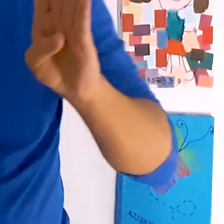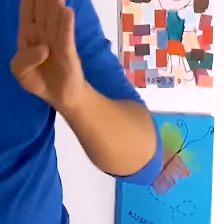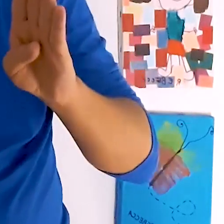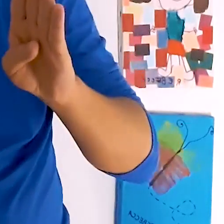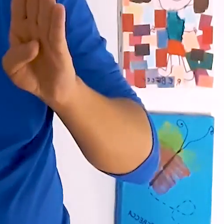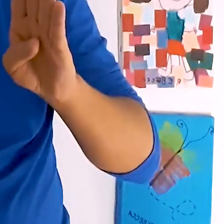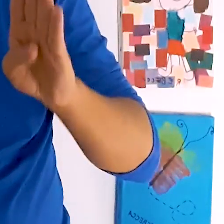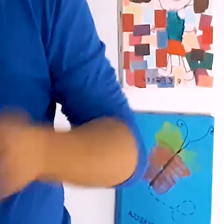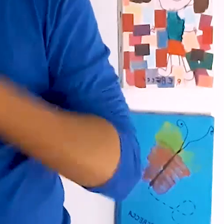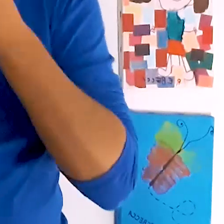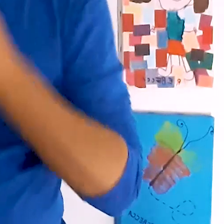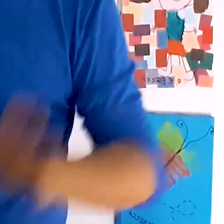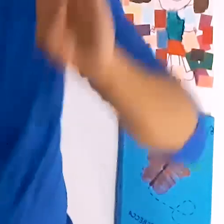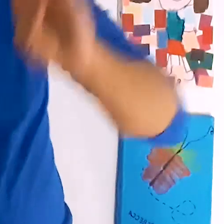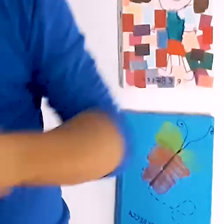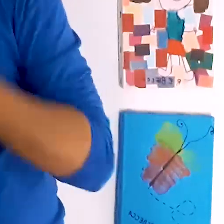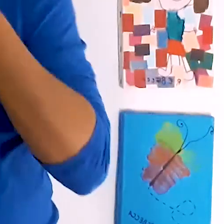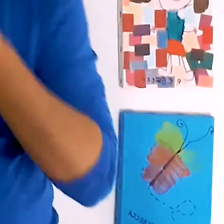Patins.